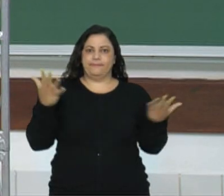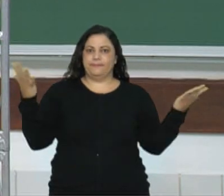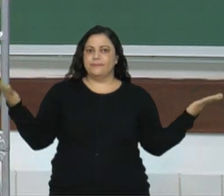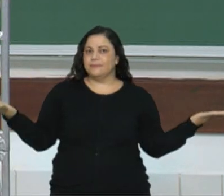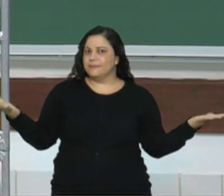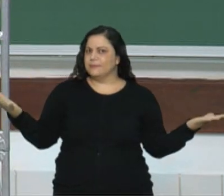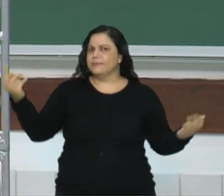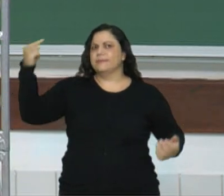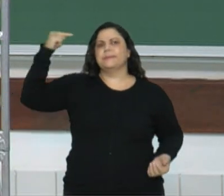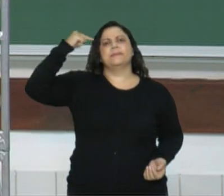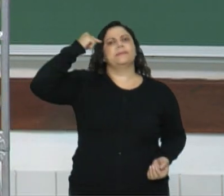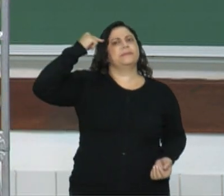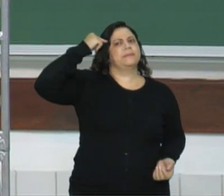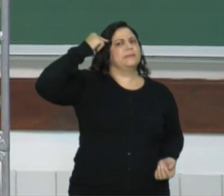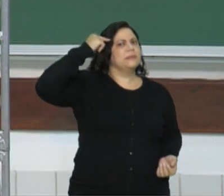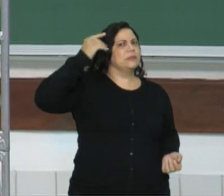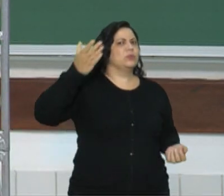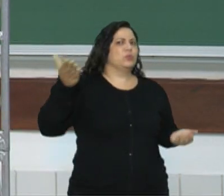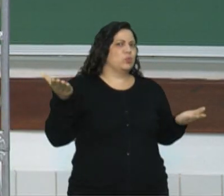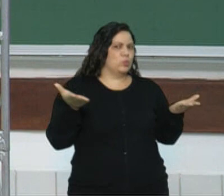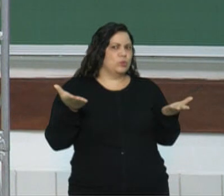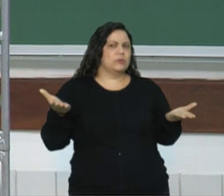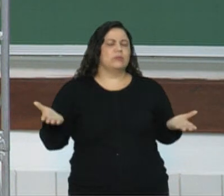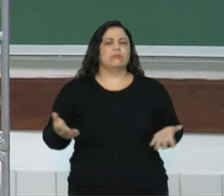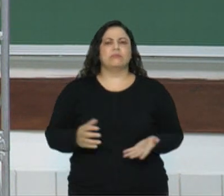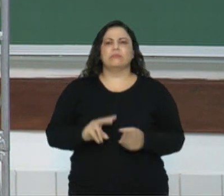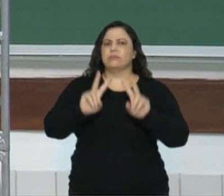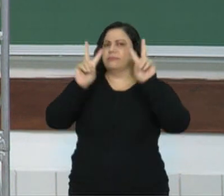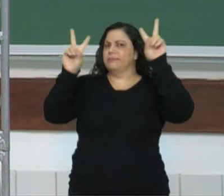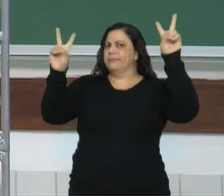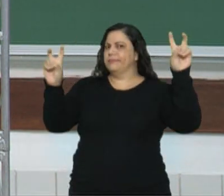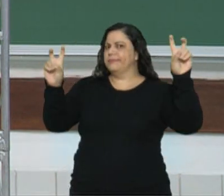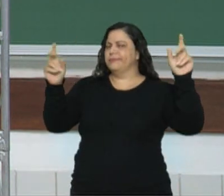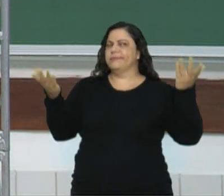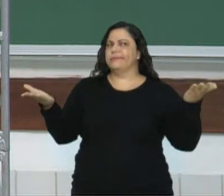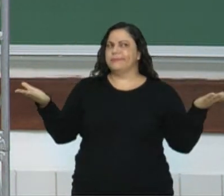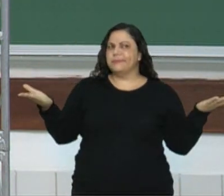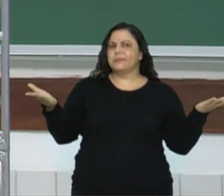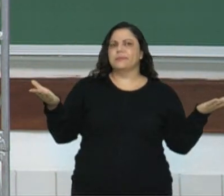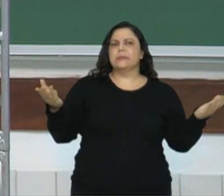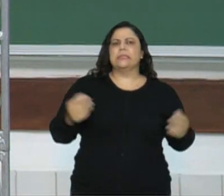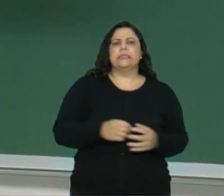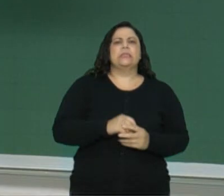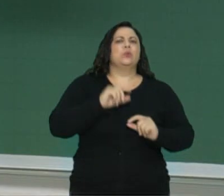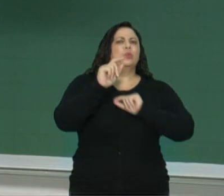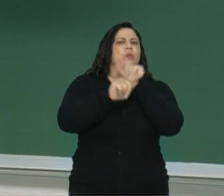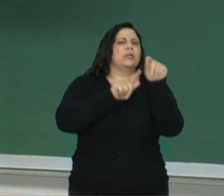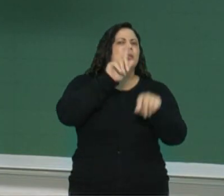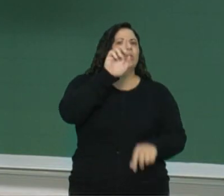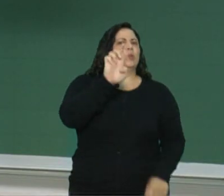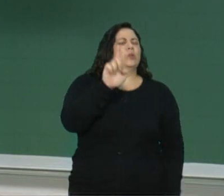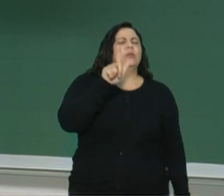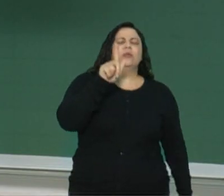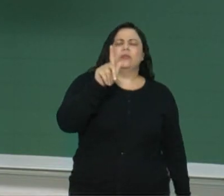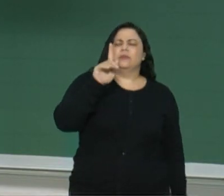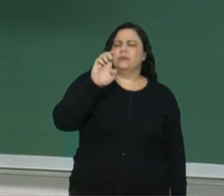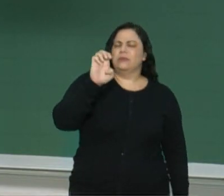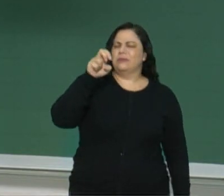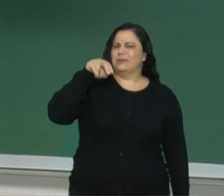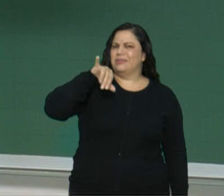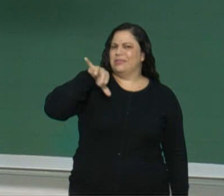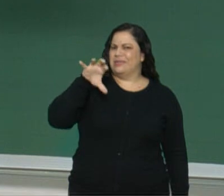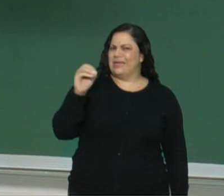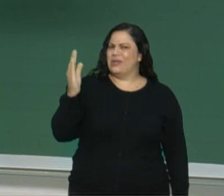Então, pensou um pouco sobre isso, né? Será que esse gênio maligno do Descartes